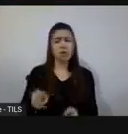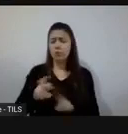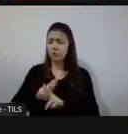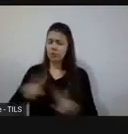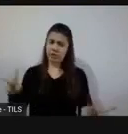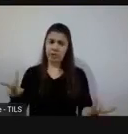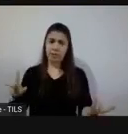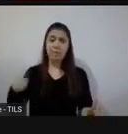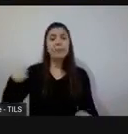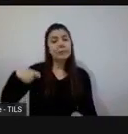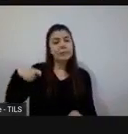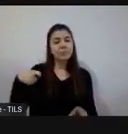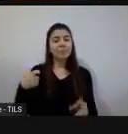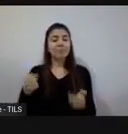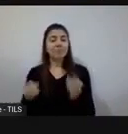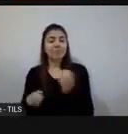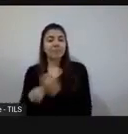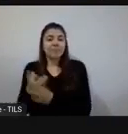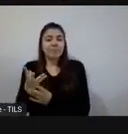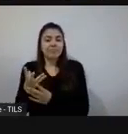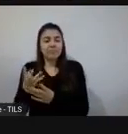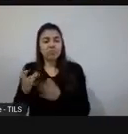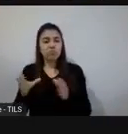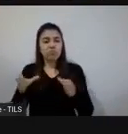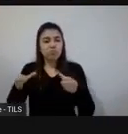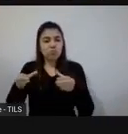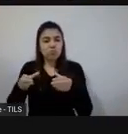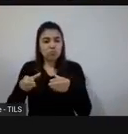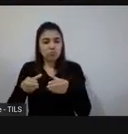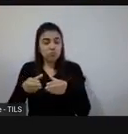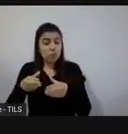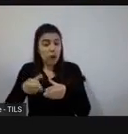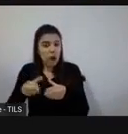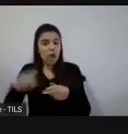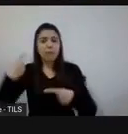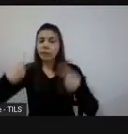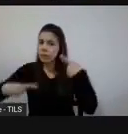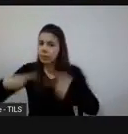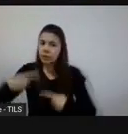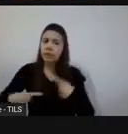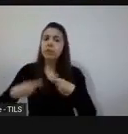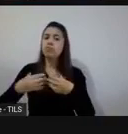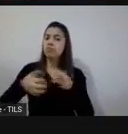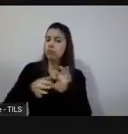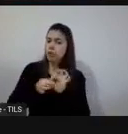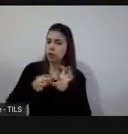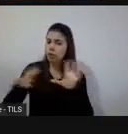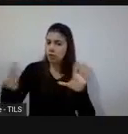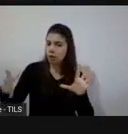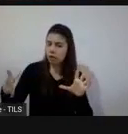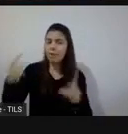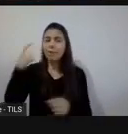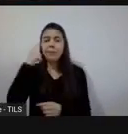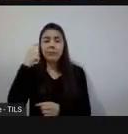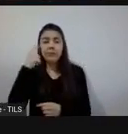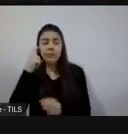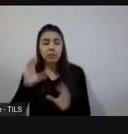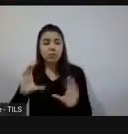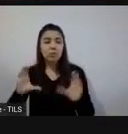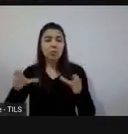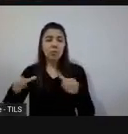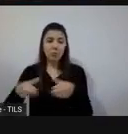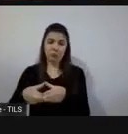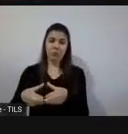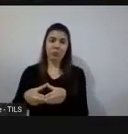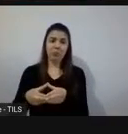debate, como a gente está fazendo aqui agora, e pensando isso coletivamente. Então, é realmente muito, muito complexo, né? É um